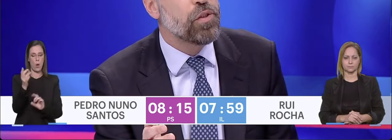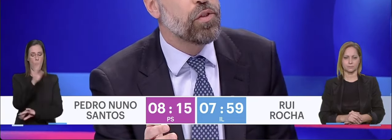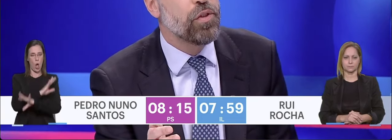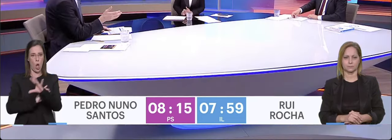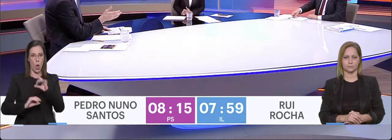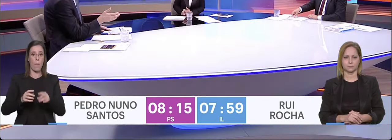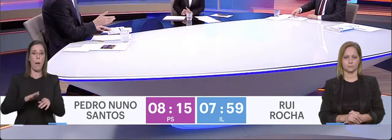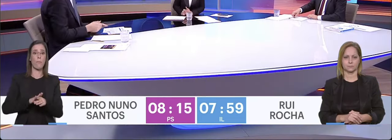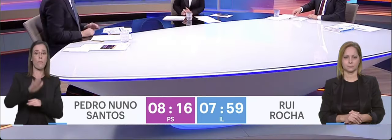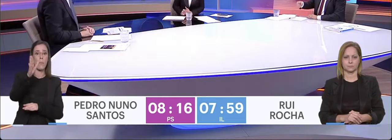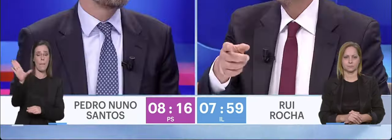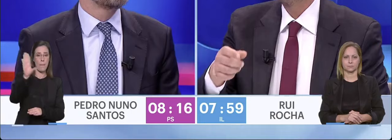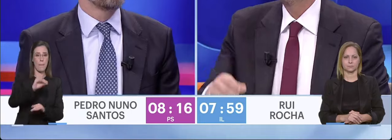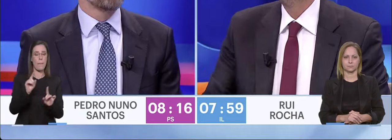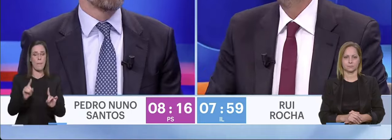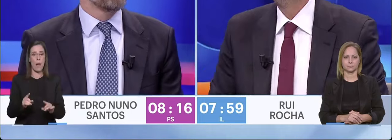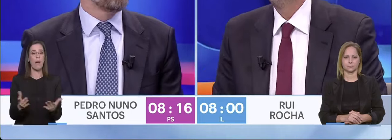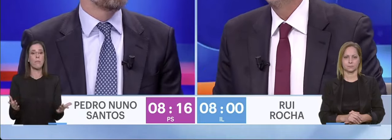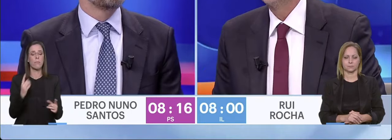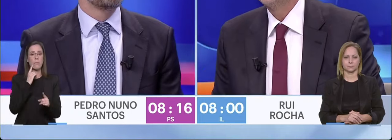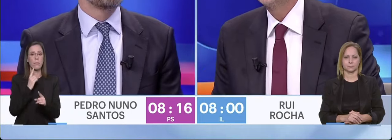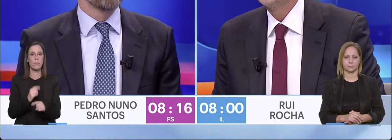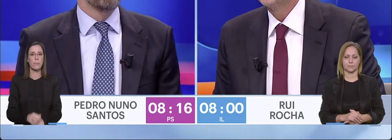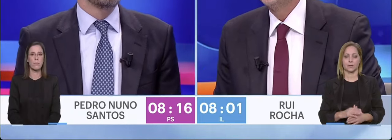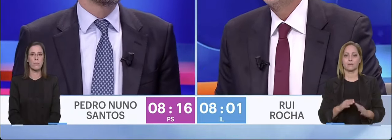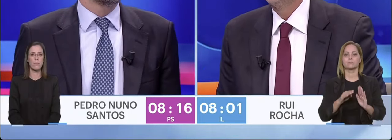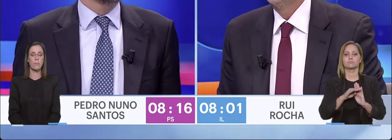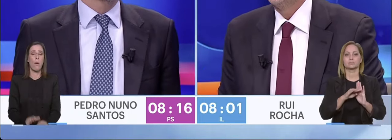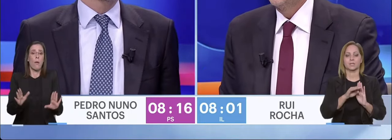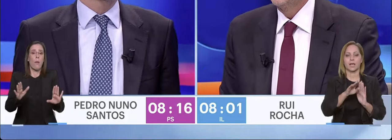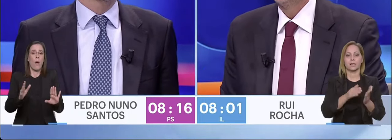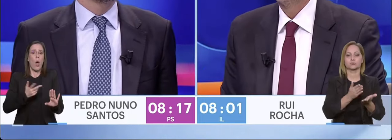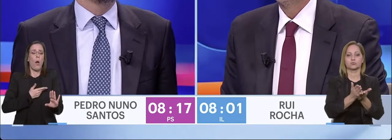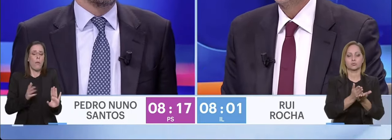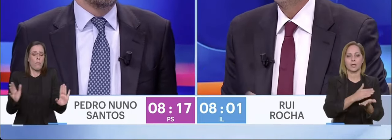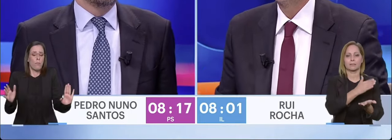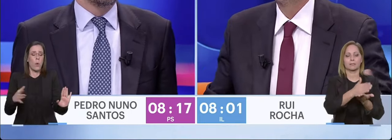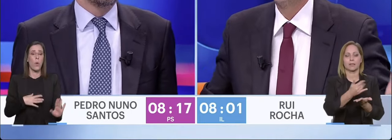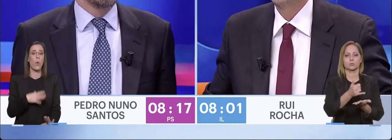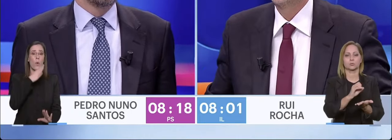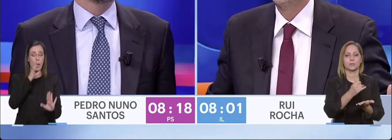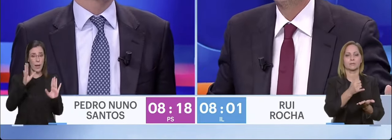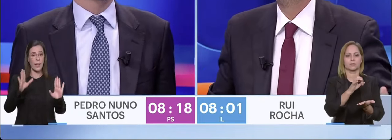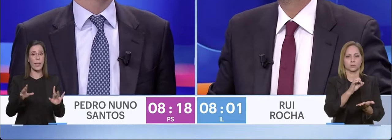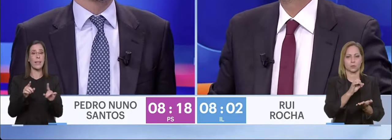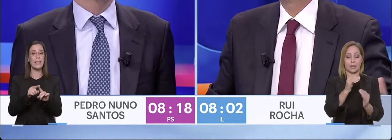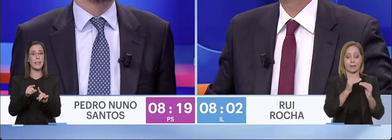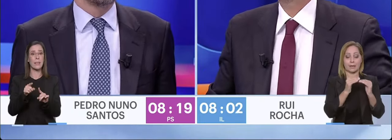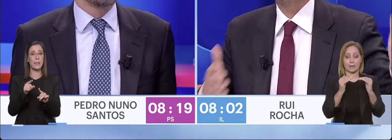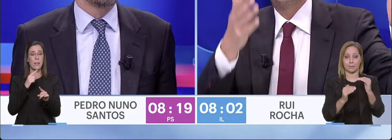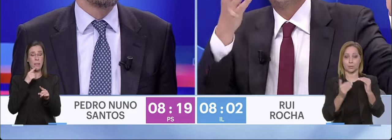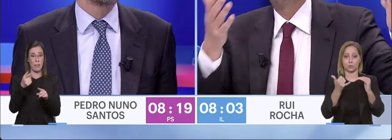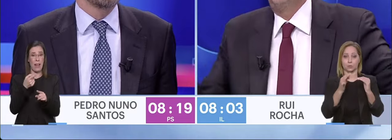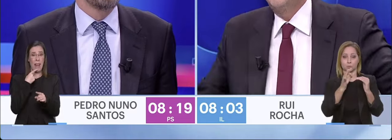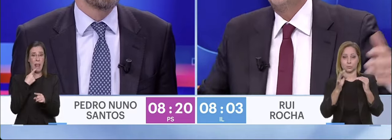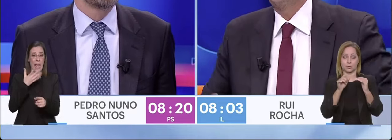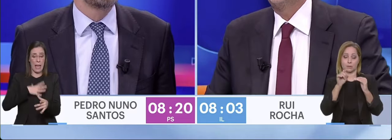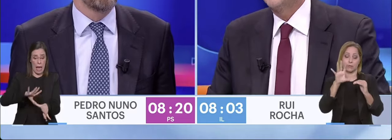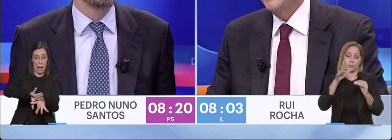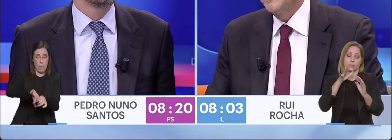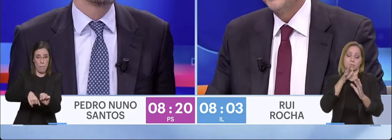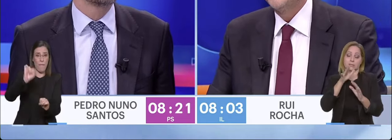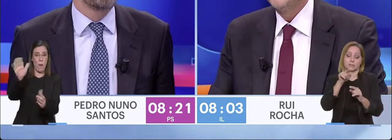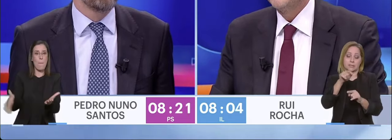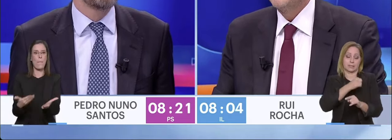Europeia que mais cresceu e as previsões até 2028 Pedro Santos Dr o que eu lhe quero dizer é que essa catástrofe que os senhores querem